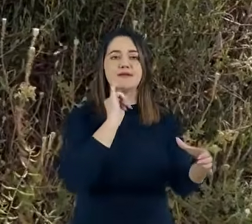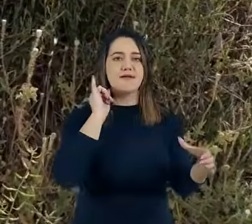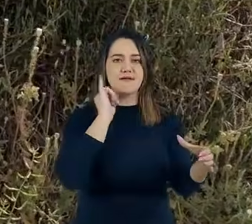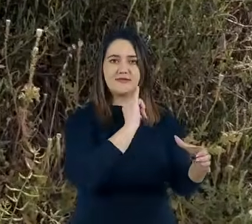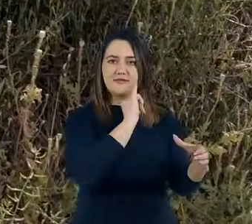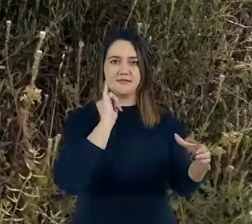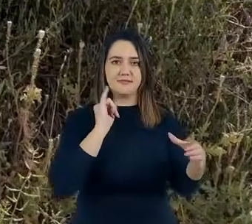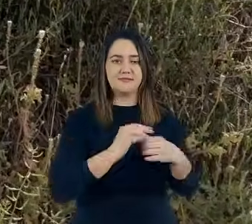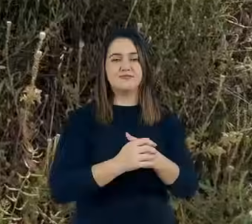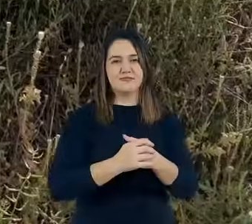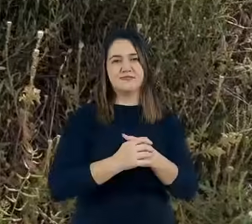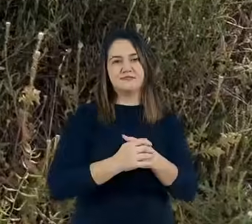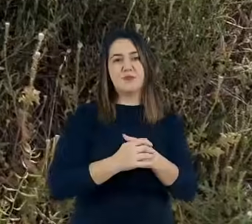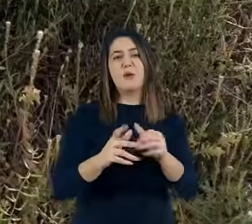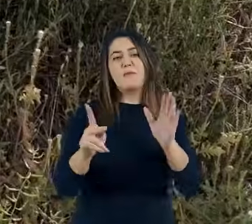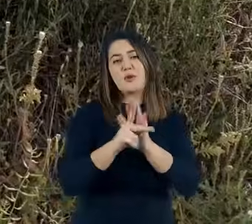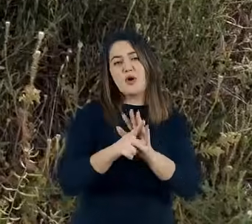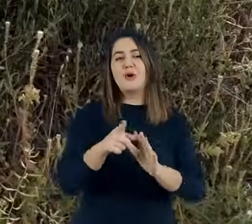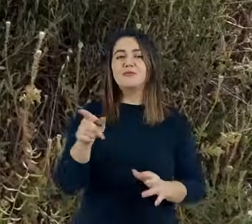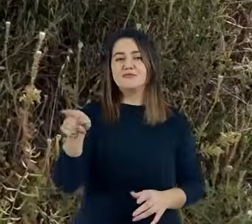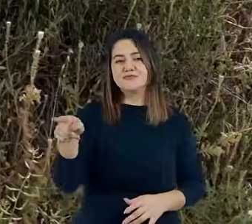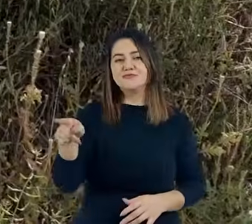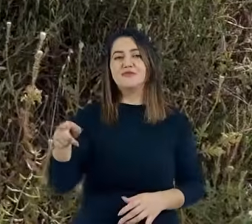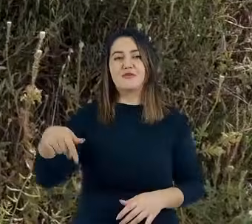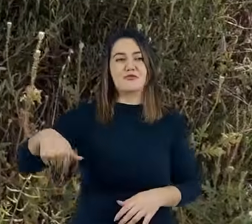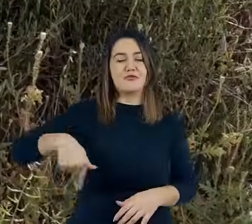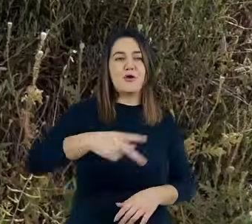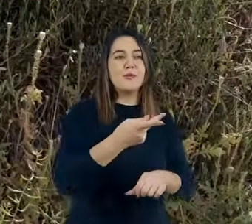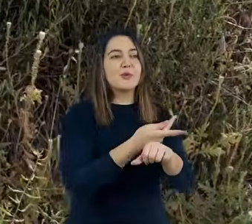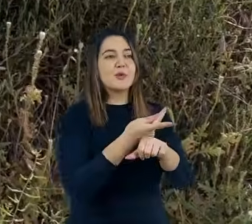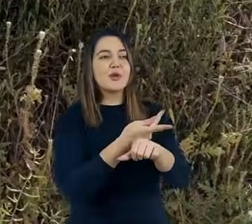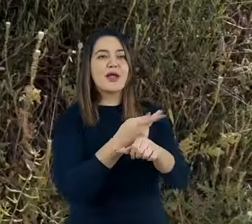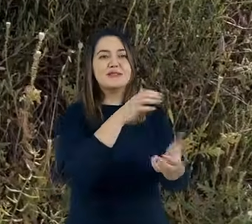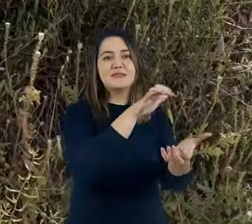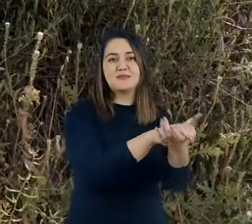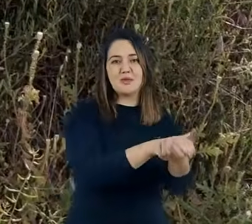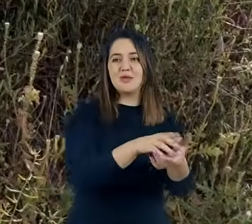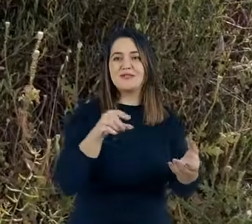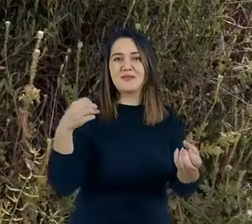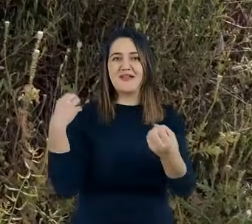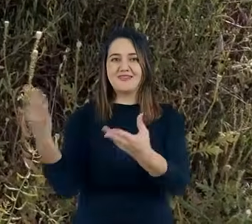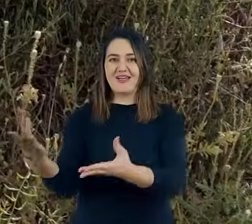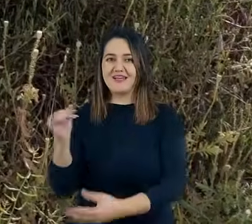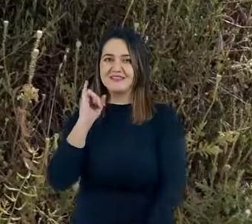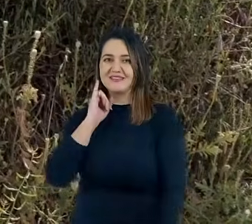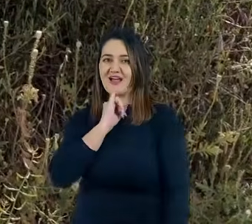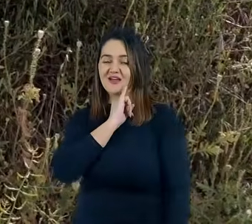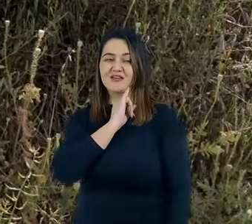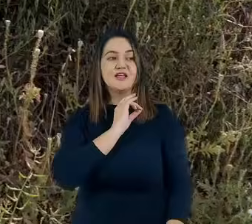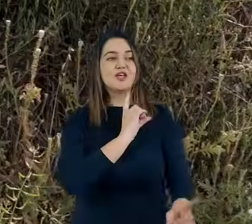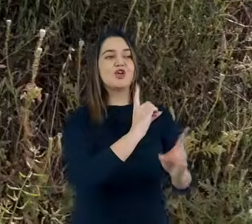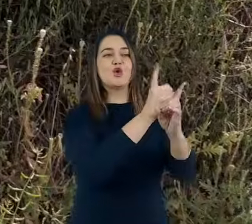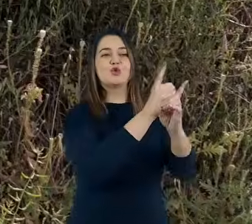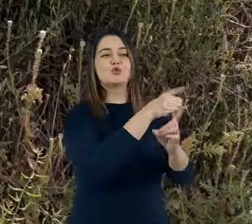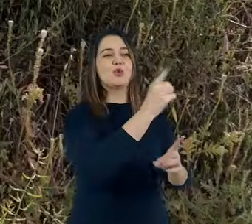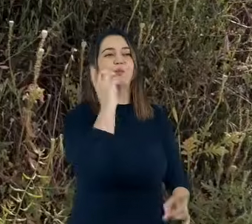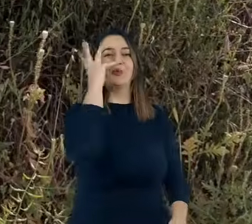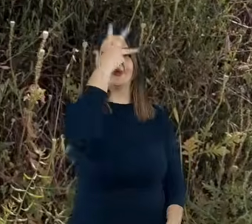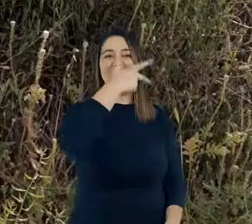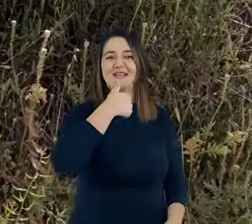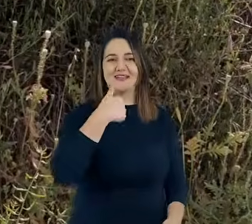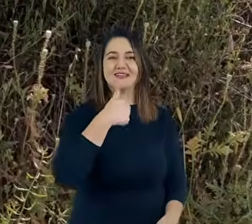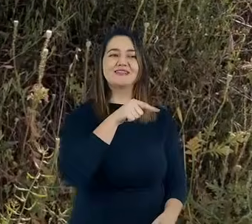caso do servo de Abraão, que foi buscar uma esposa para Isaac e encontrou a bela